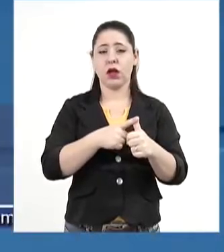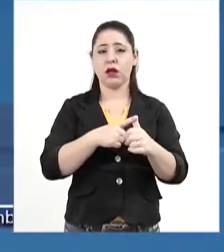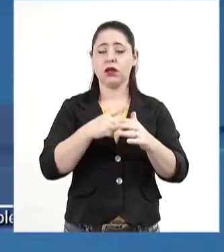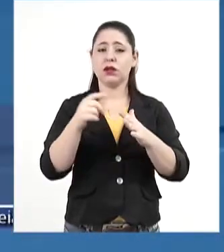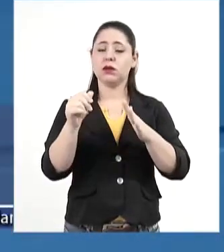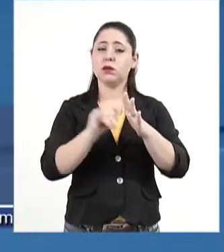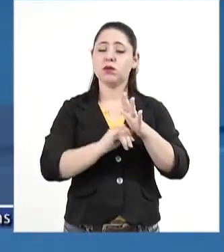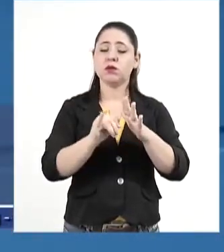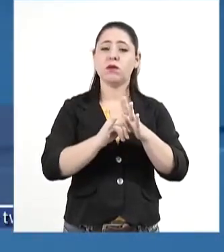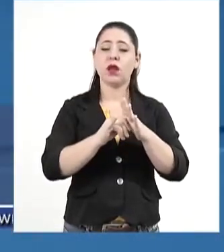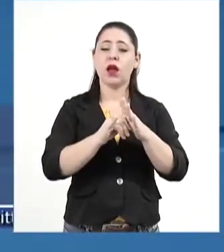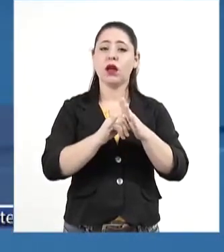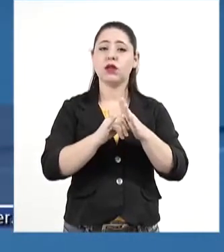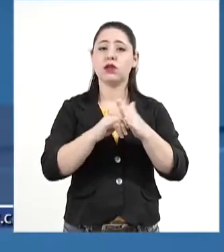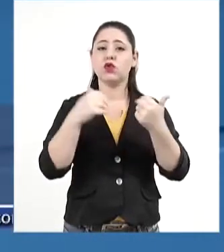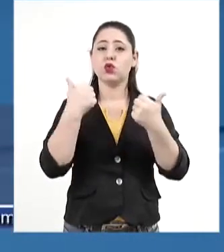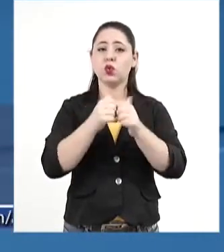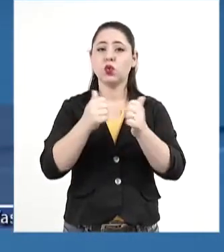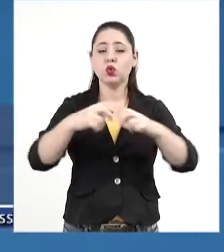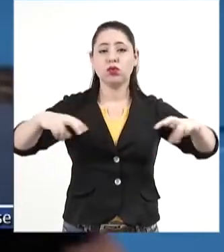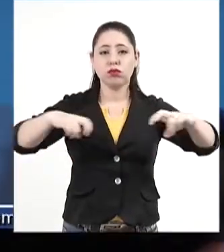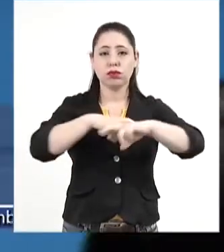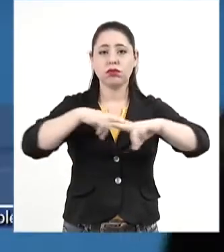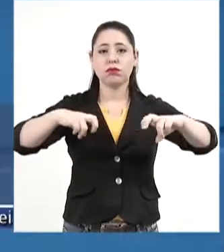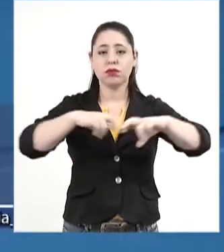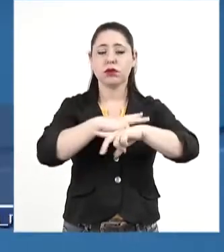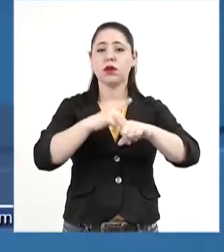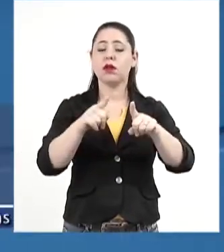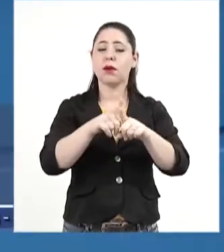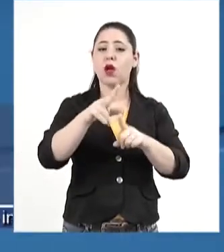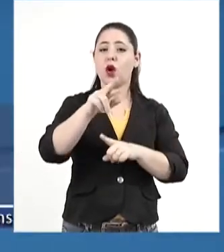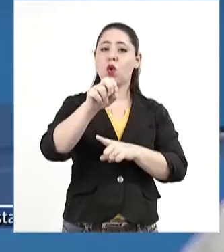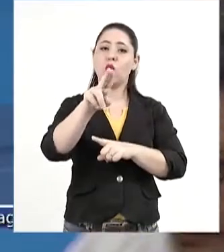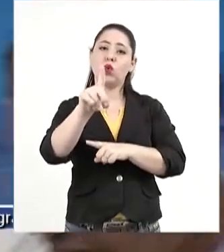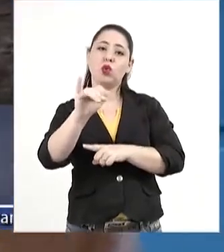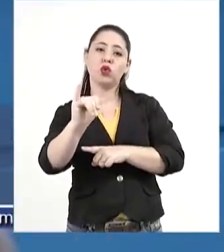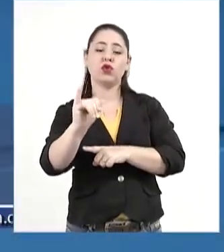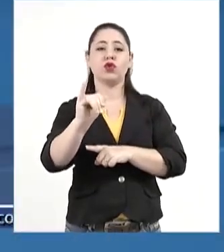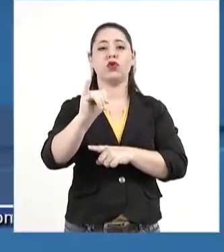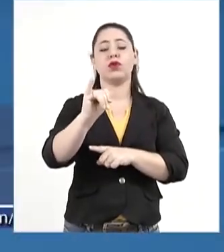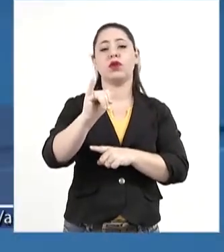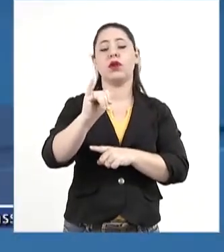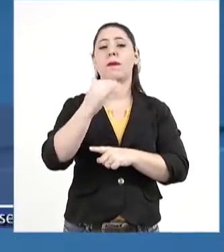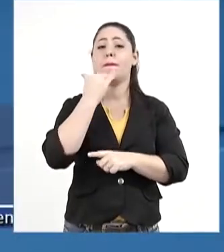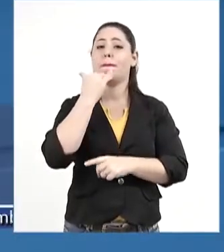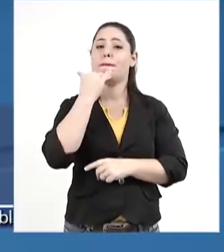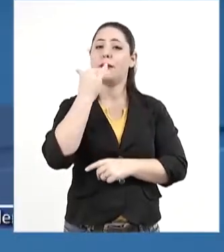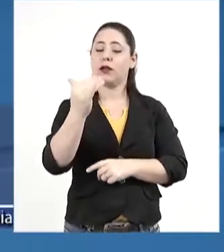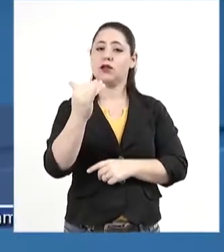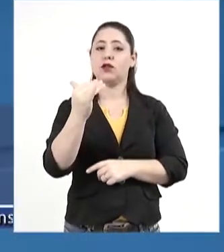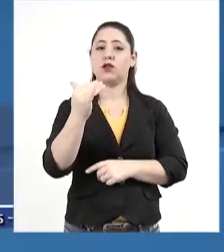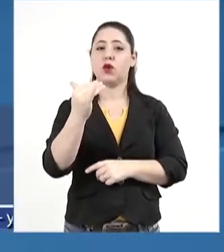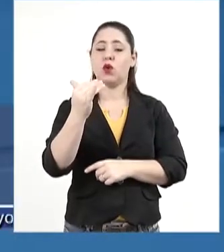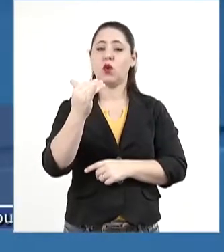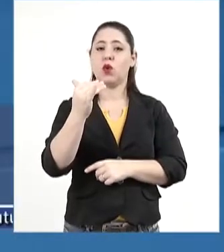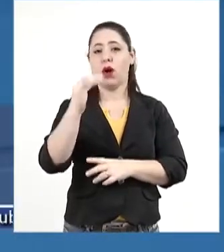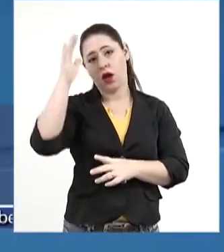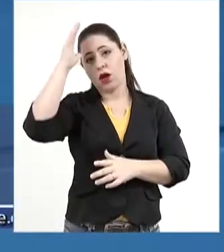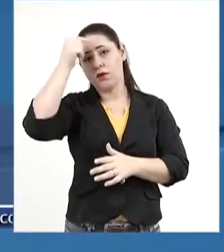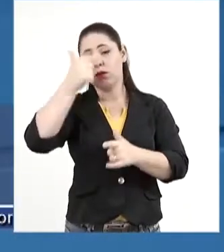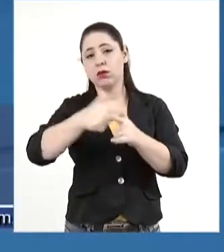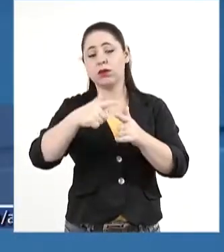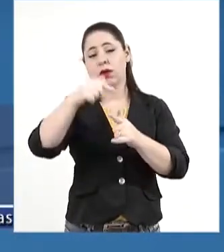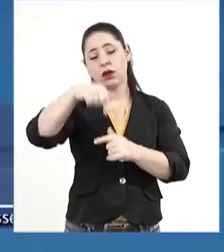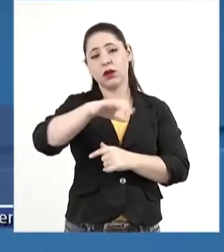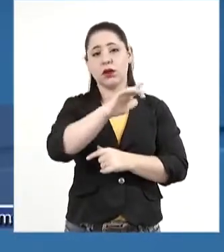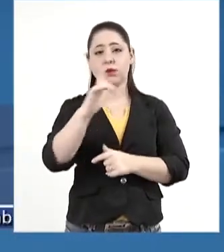de Transporte e Trânsito, e a outra ao senhor Rudi Fiorese, solicitando providências aqui para o município